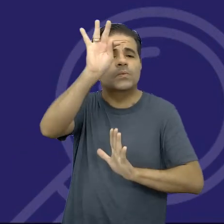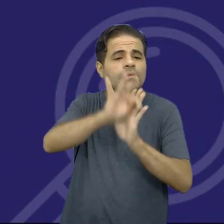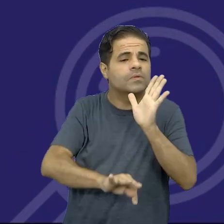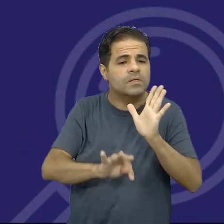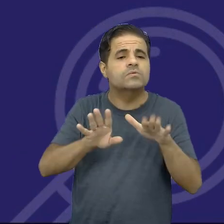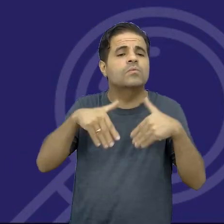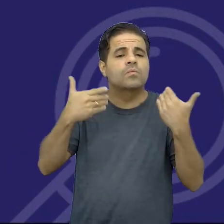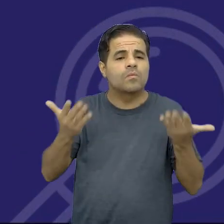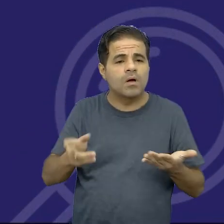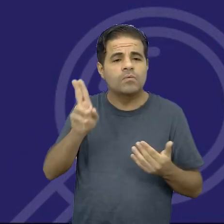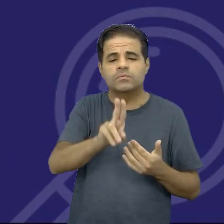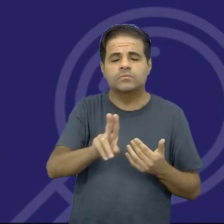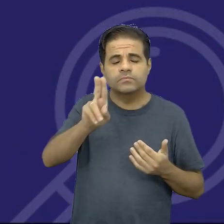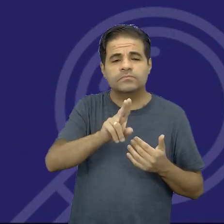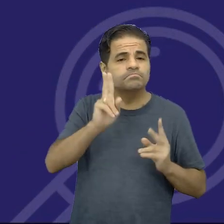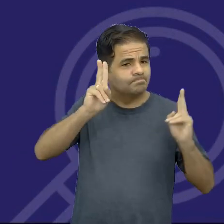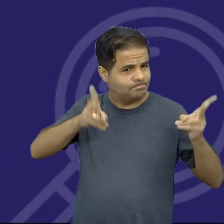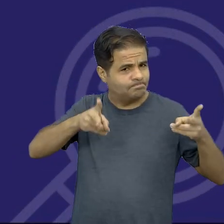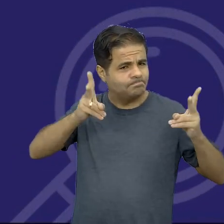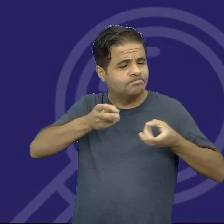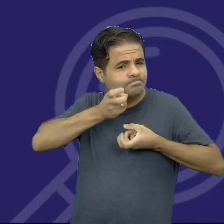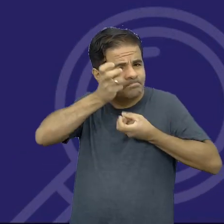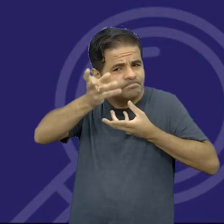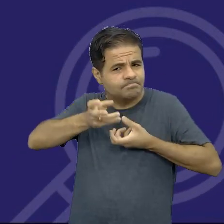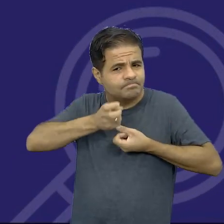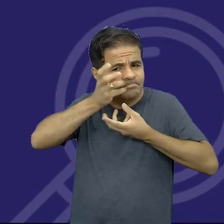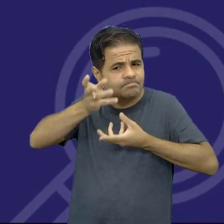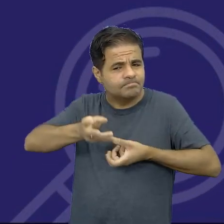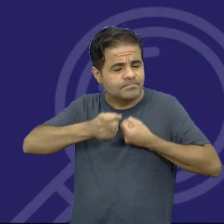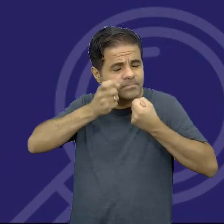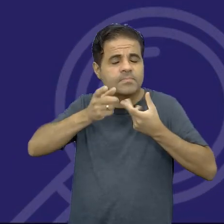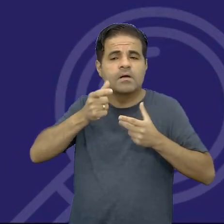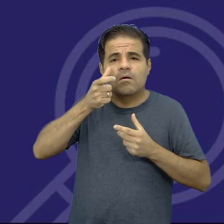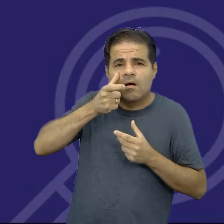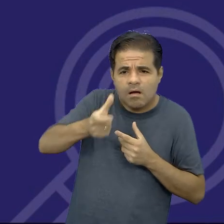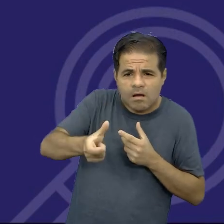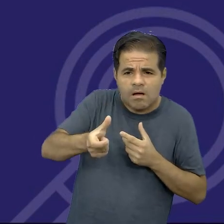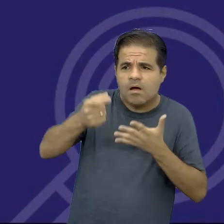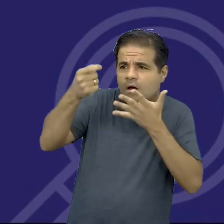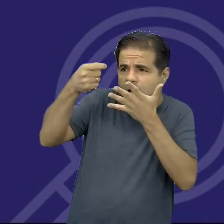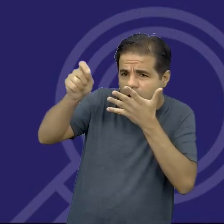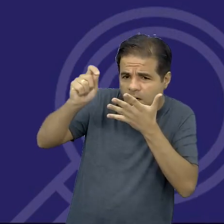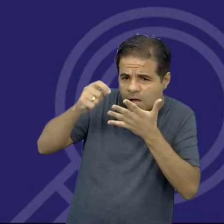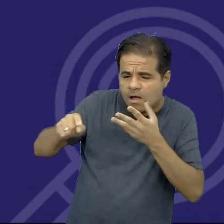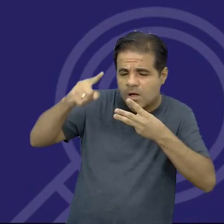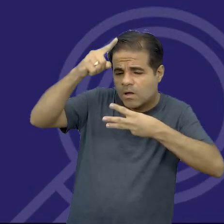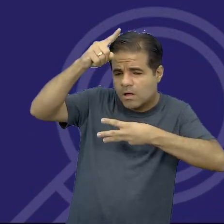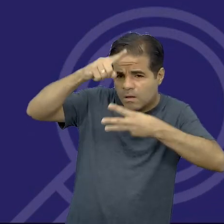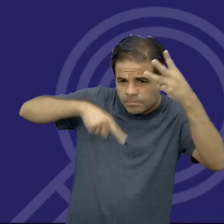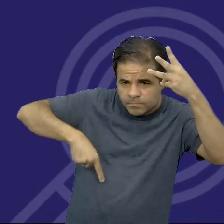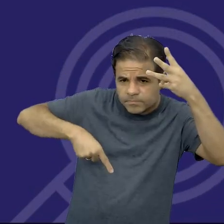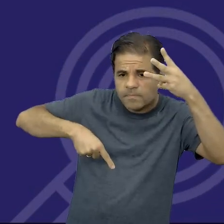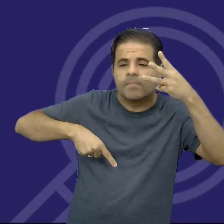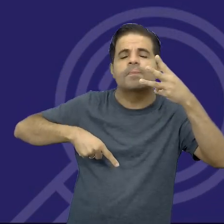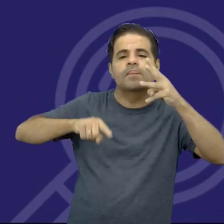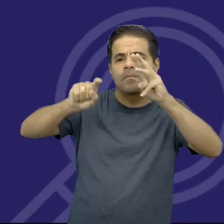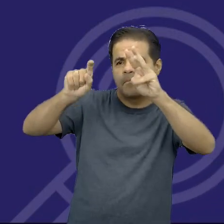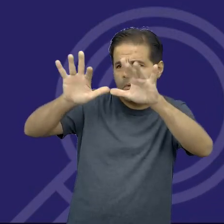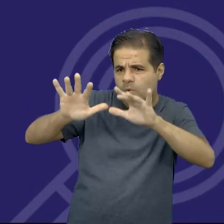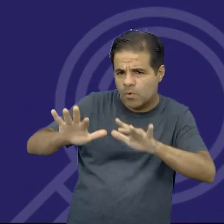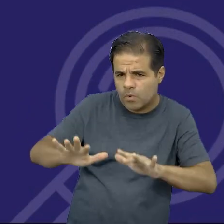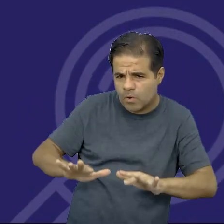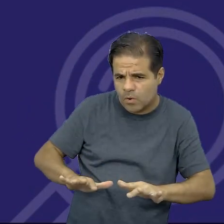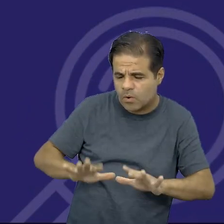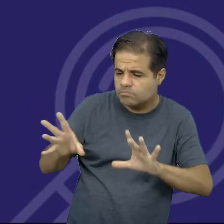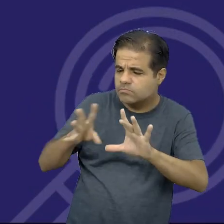né? Utilizando-se das mesmas informações, mas considerando a classificação dos 3 domínios, preencha a